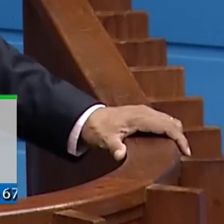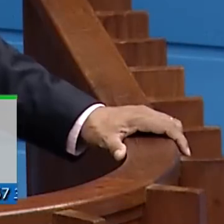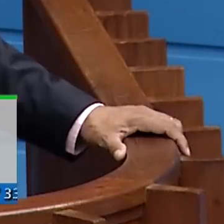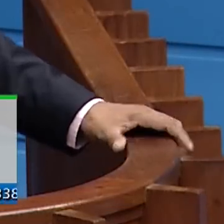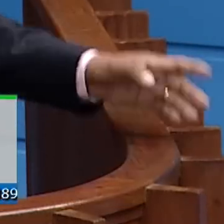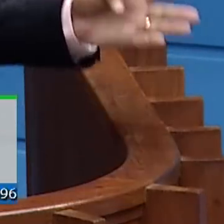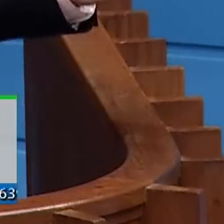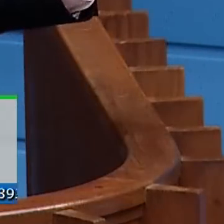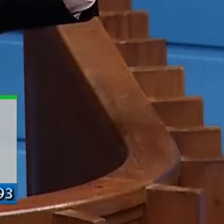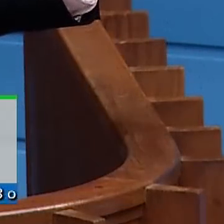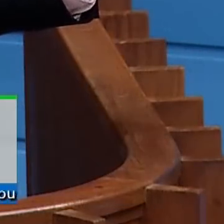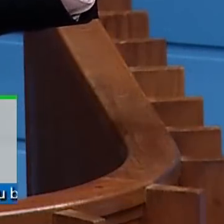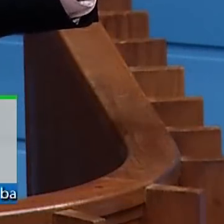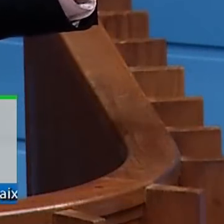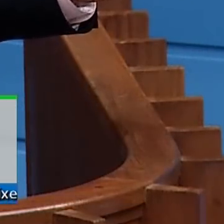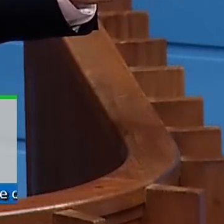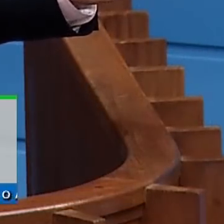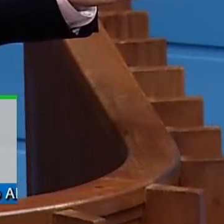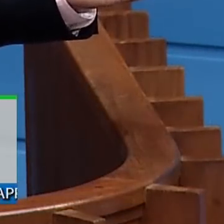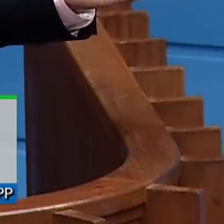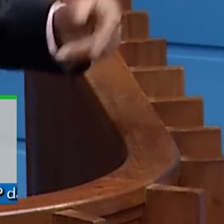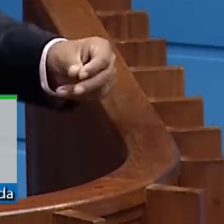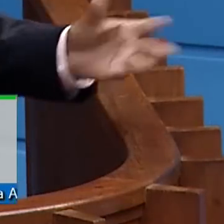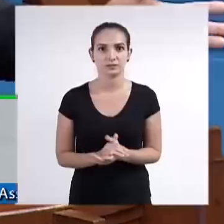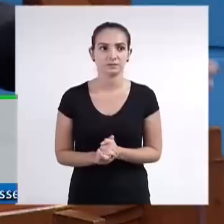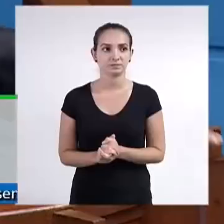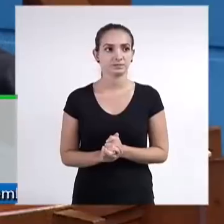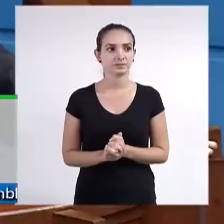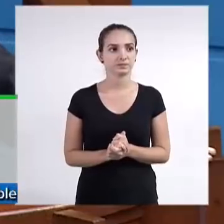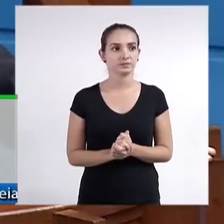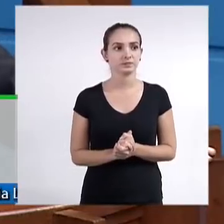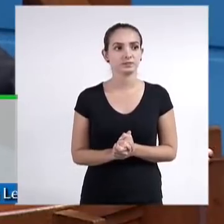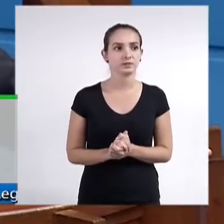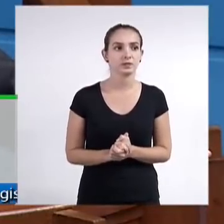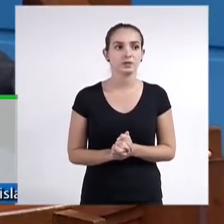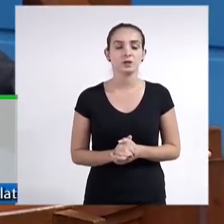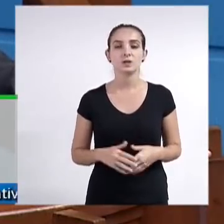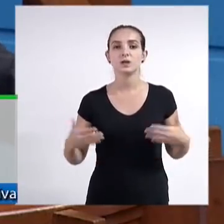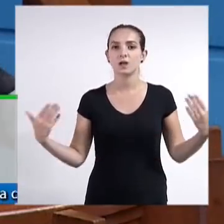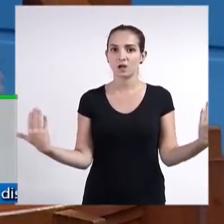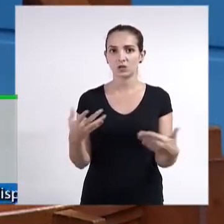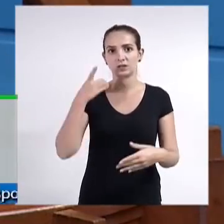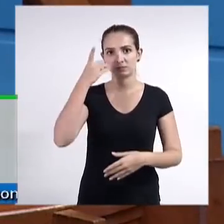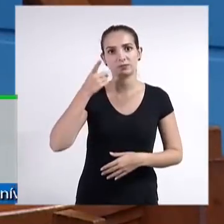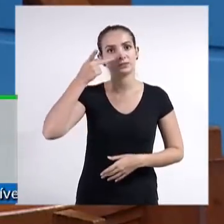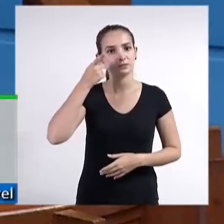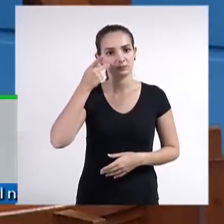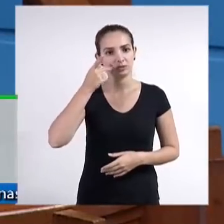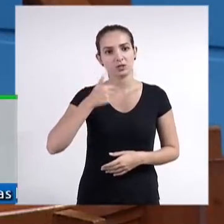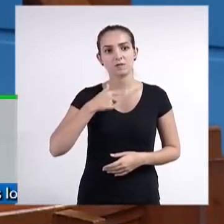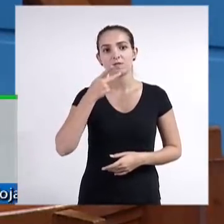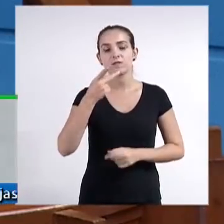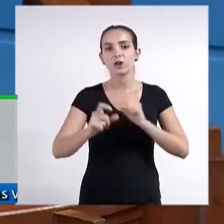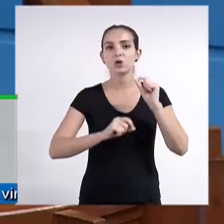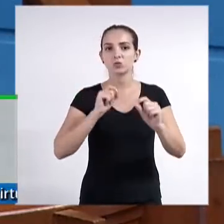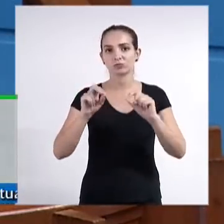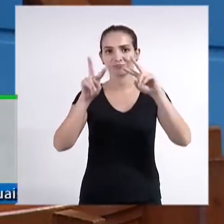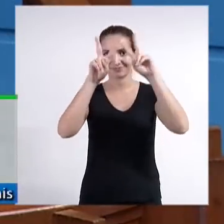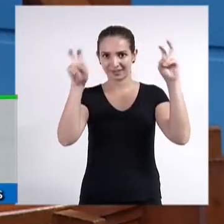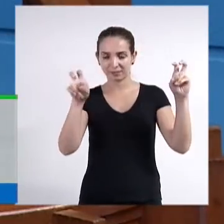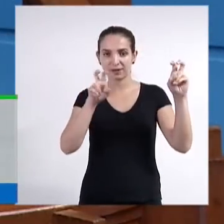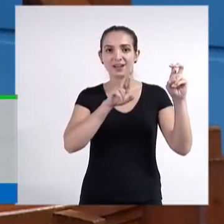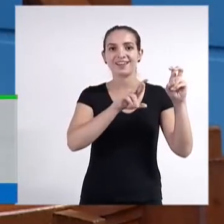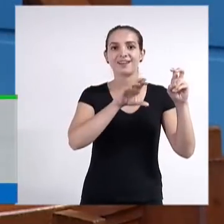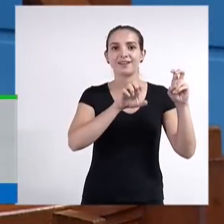E agora, Vossa Excelência ainda vai continuar com a parte? Não, obrigado. Agradeço. E agora, deputado Pedro Kemp, falar um pouco aqui da reforma da